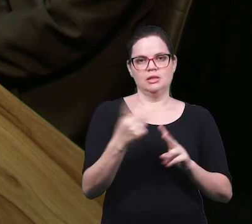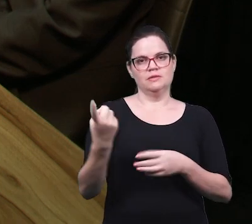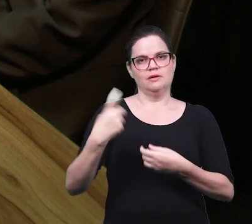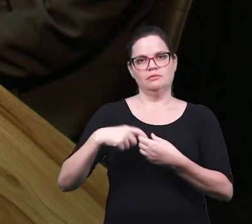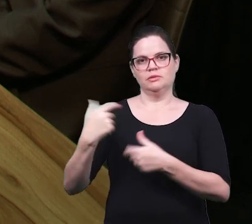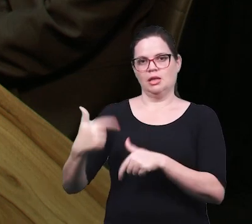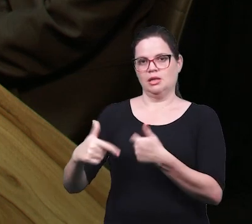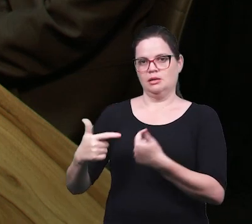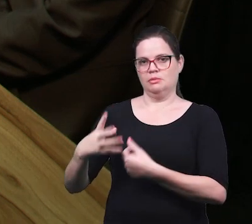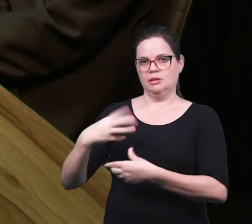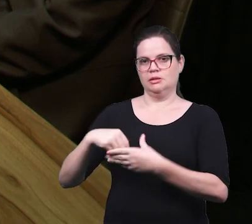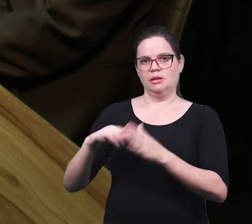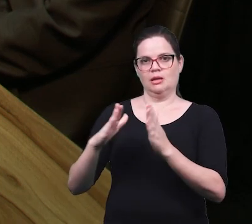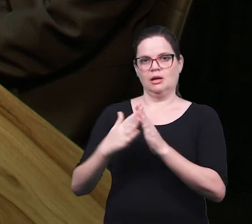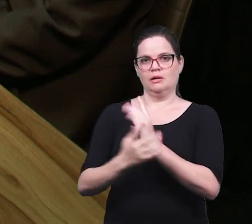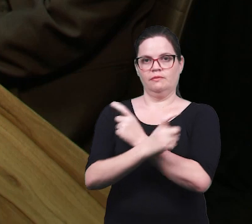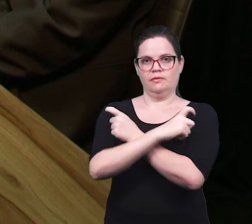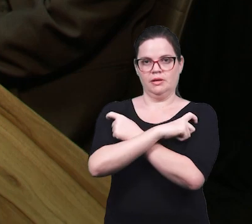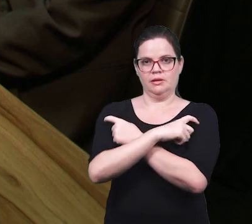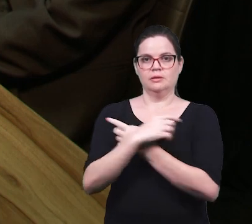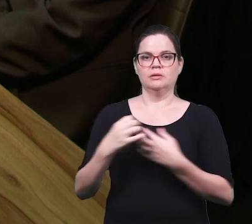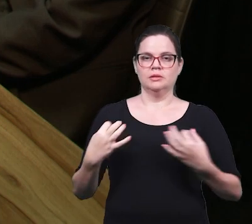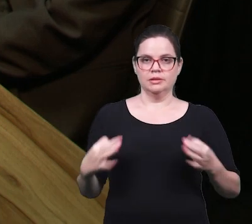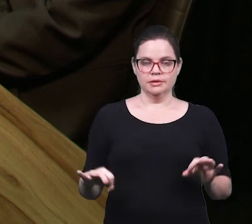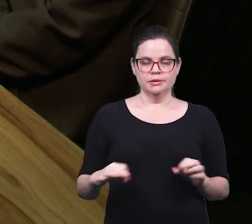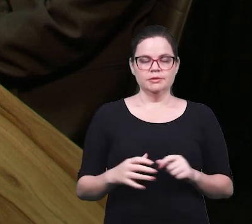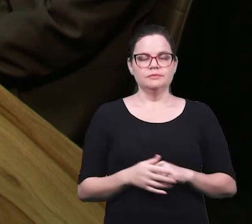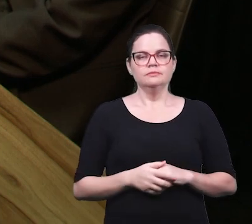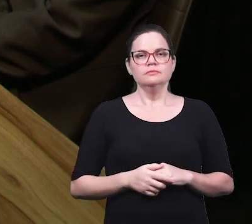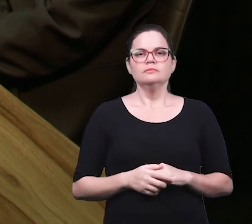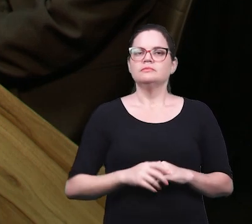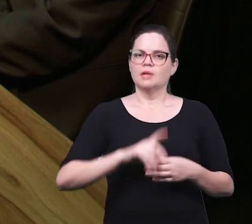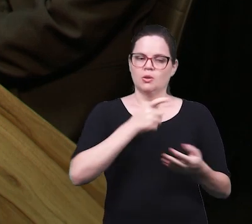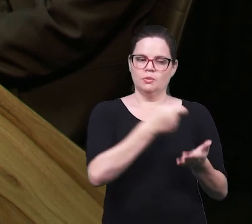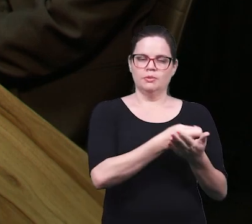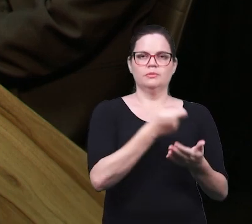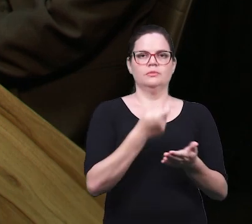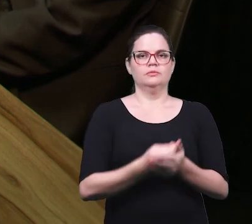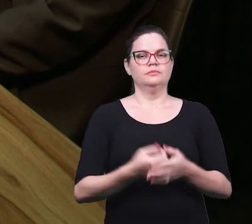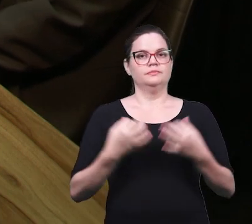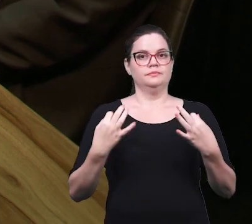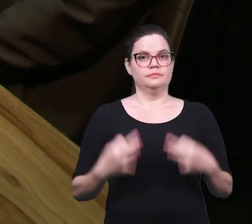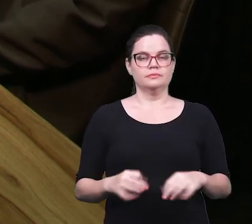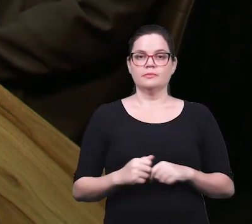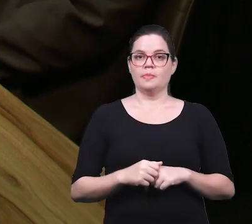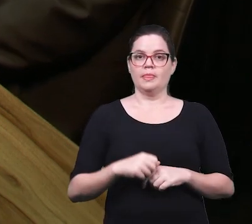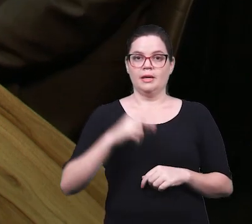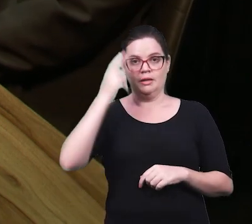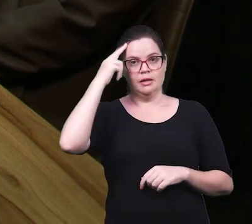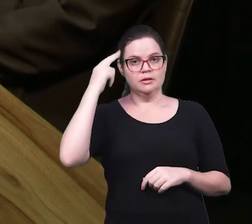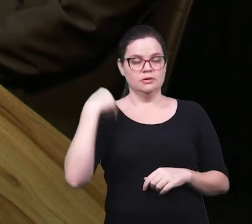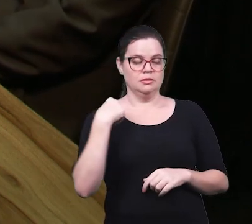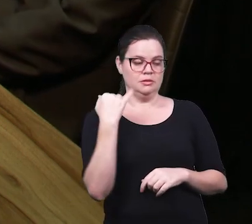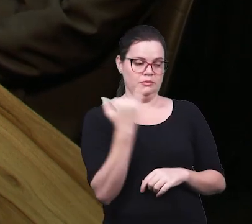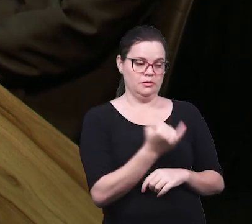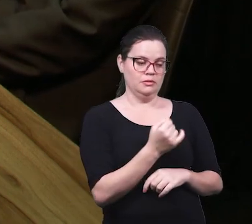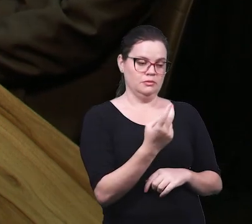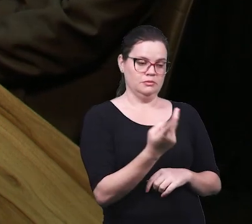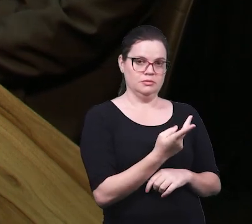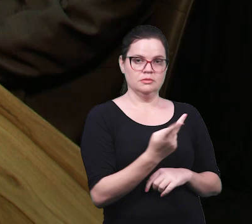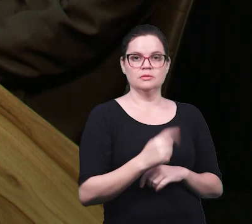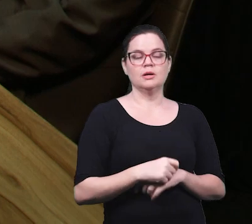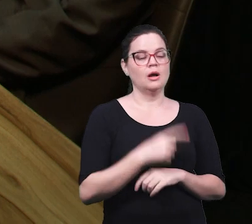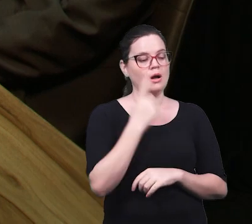na casa de Faraó, não é verdade? E agora José até diz para eles, né, para eles